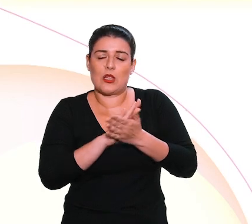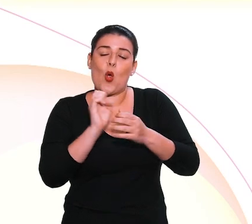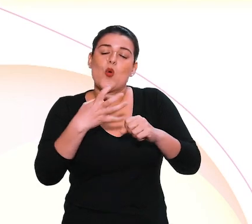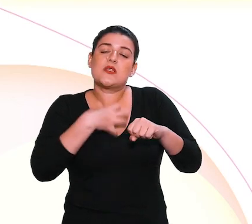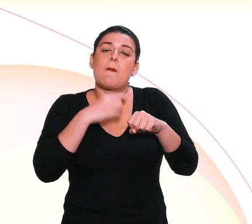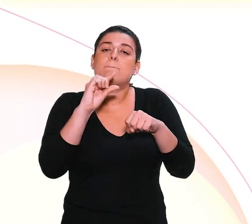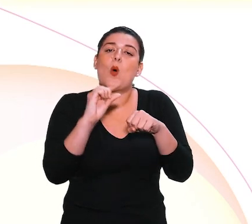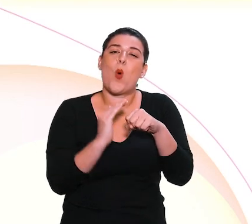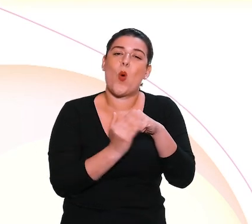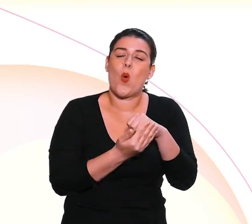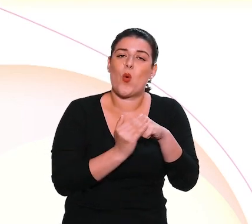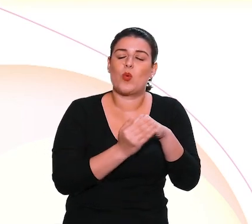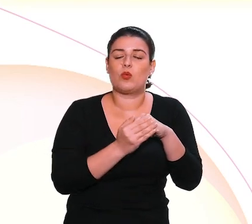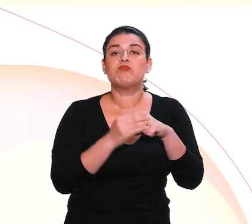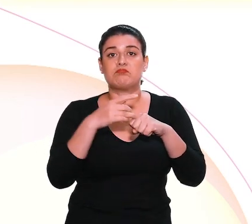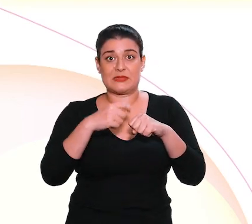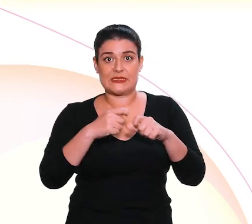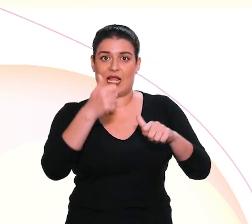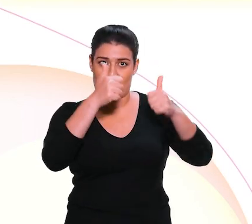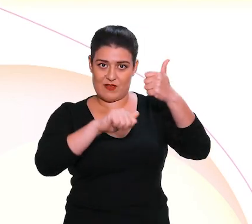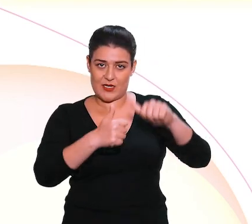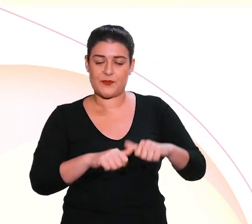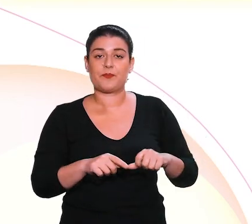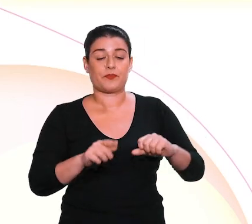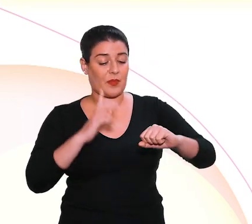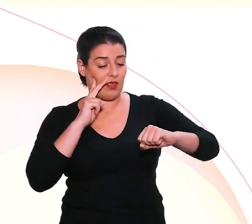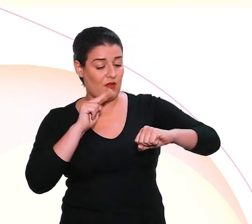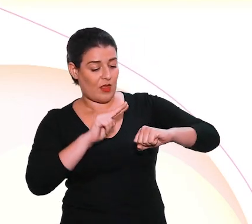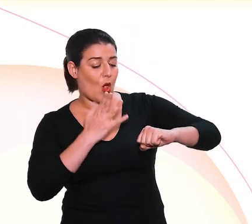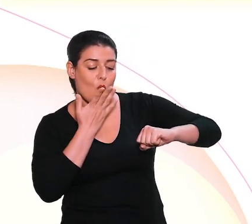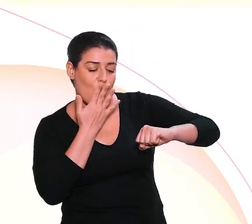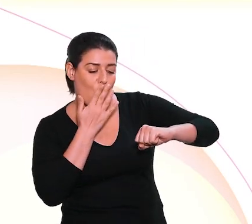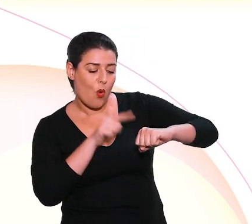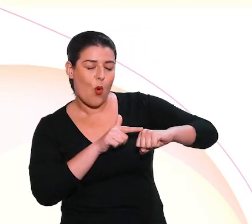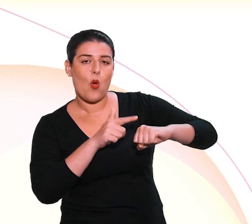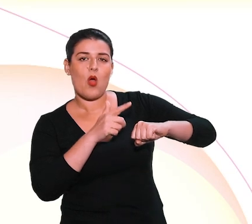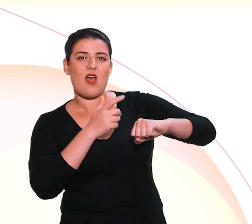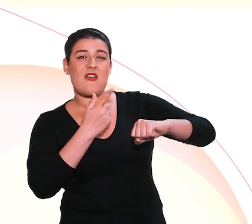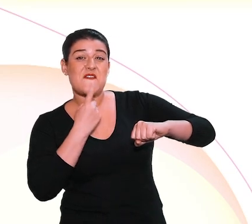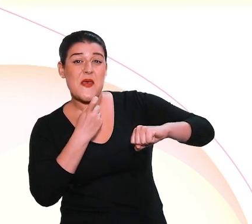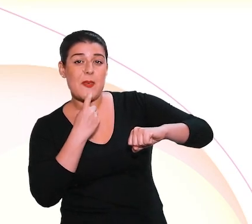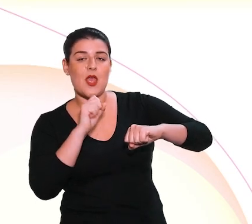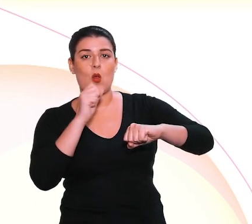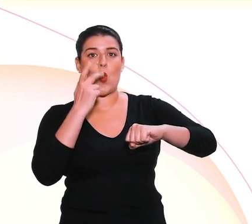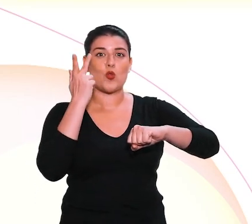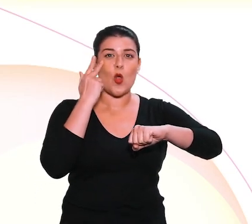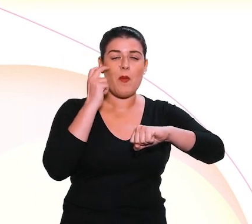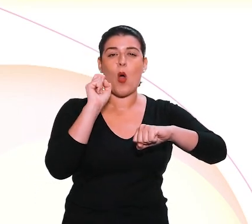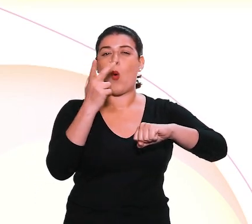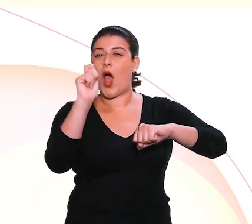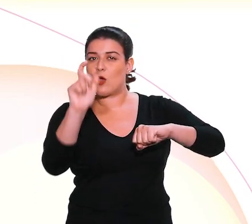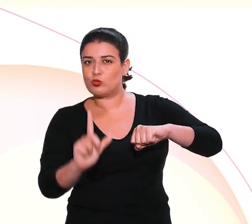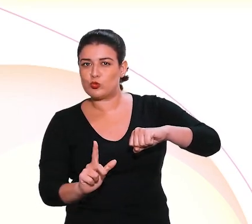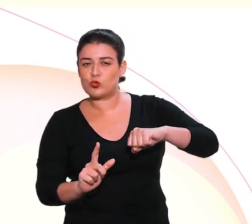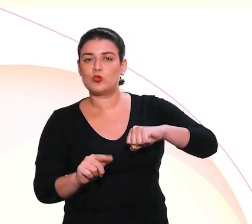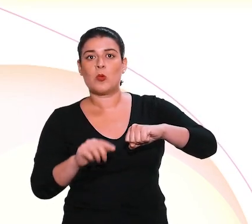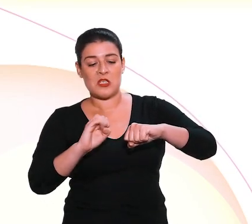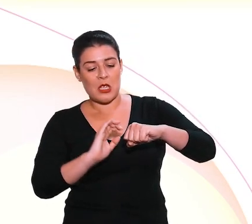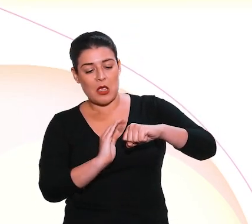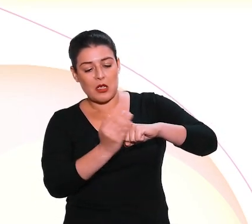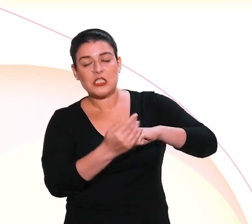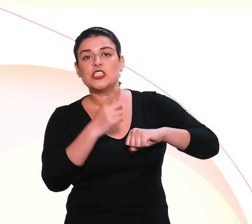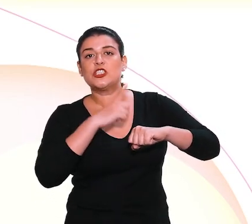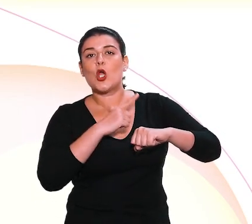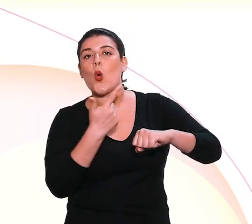daquela pele. A coloração, novamente, se está normal, avermelhada ou azulada, e o estado da pele se tem outras